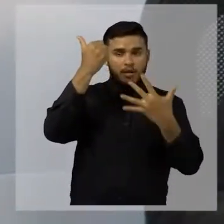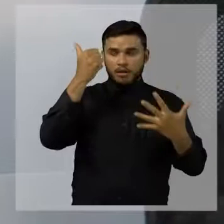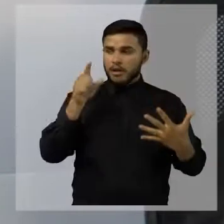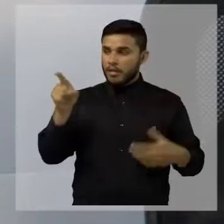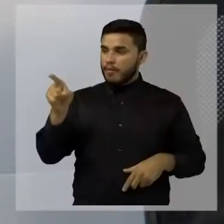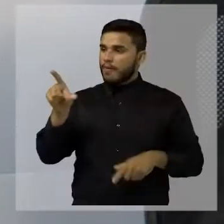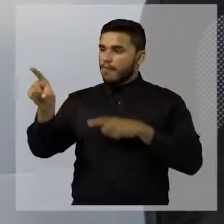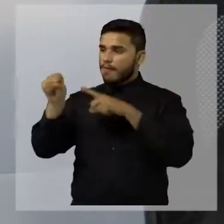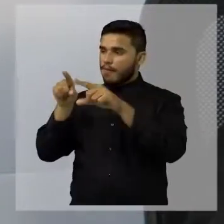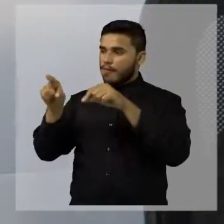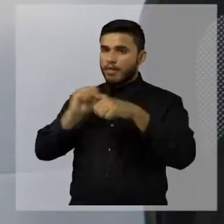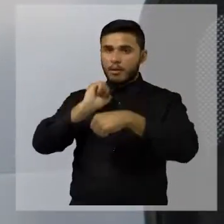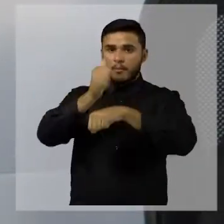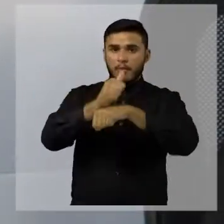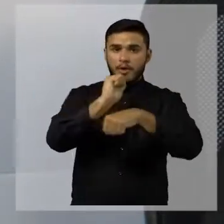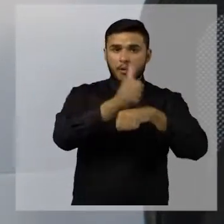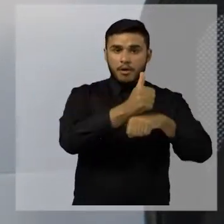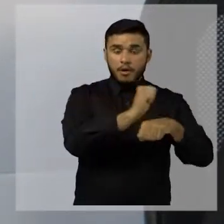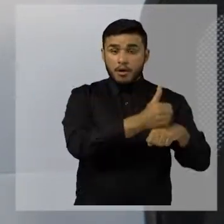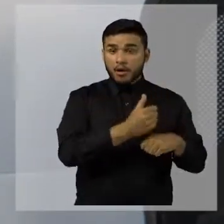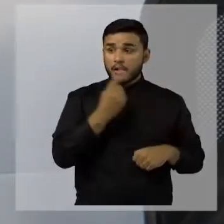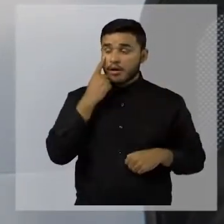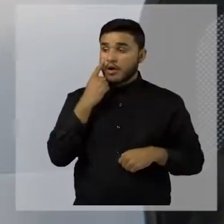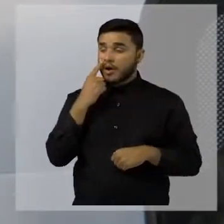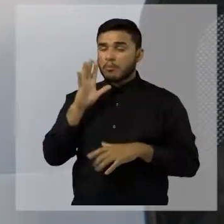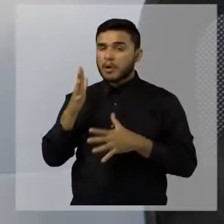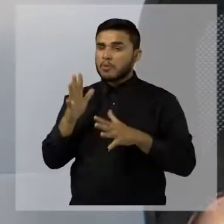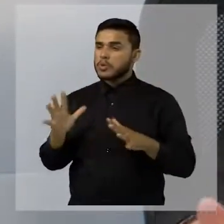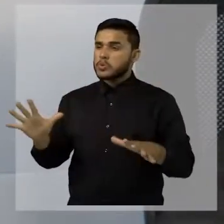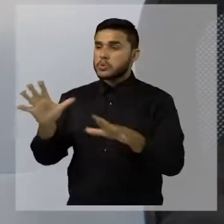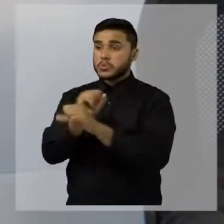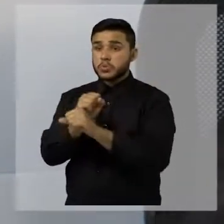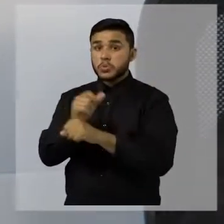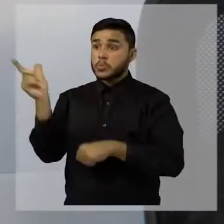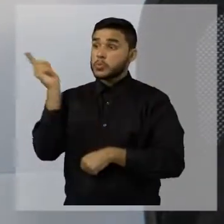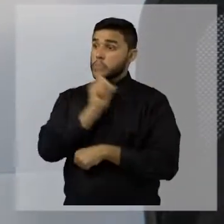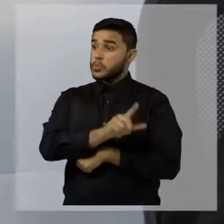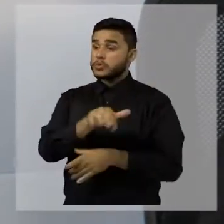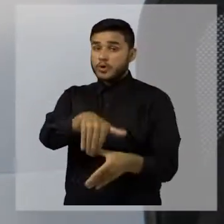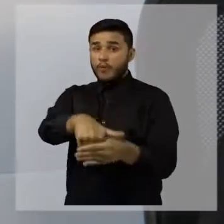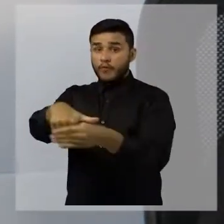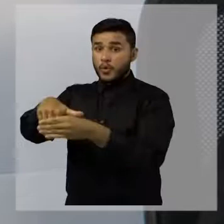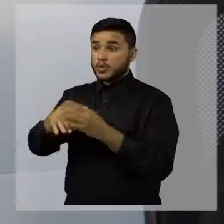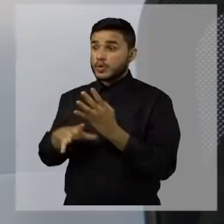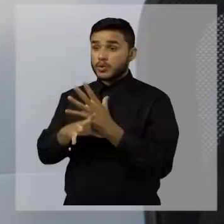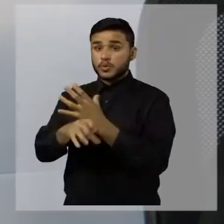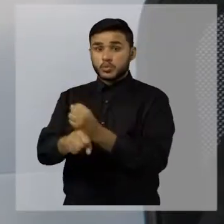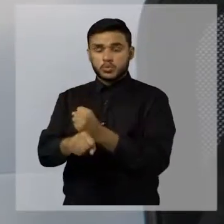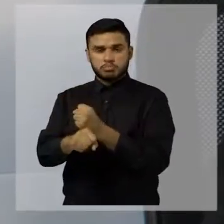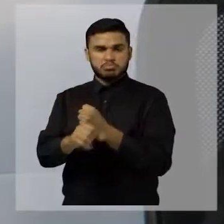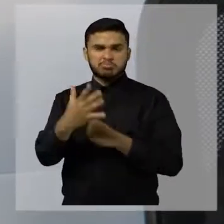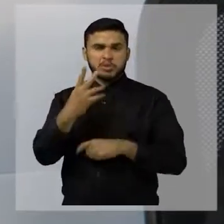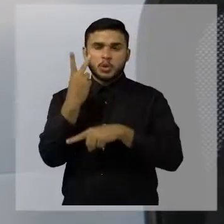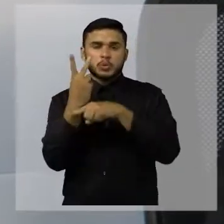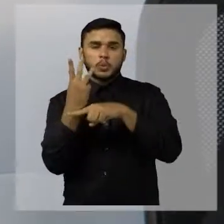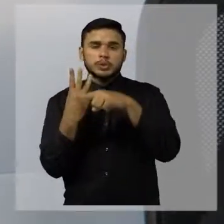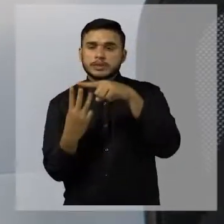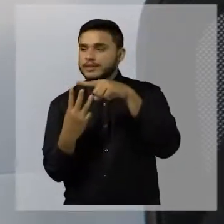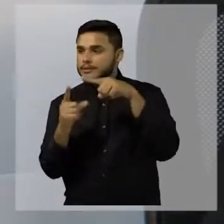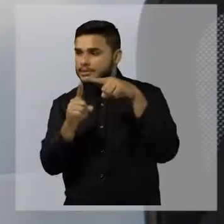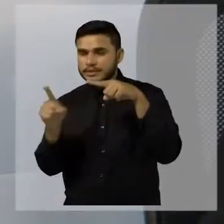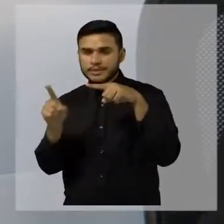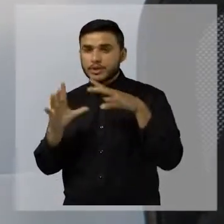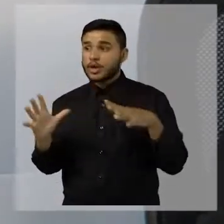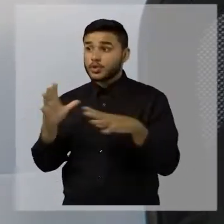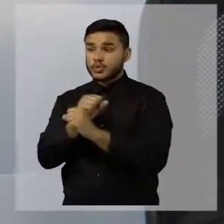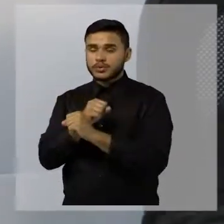Para o presidente ter 2/3 do Congresso, tanto na Câmara como no Senado, ele precisava abrir espaço